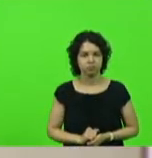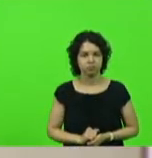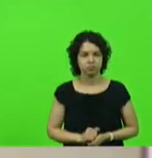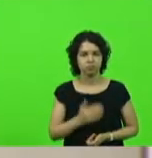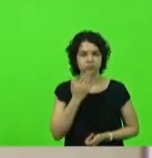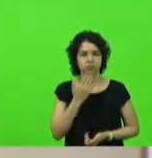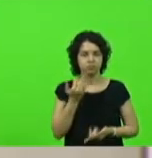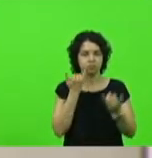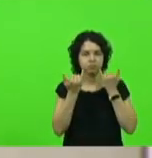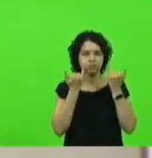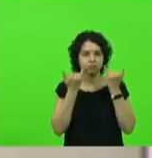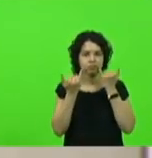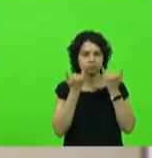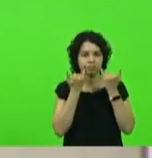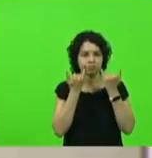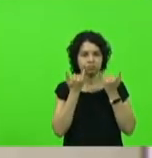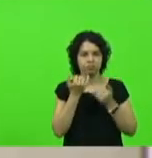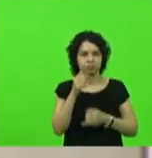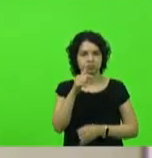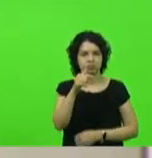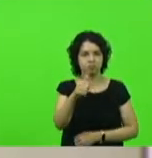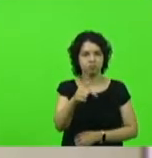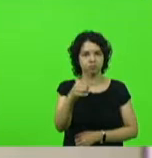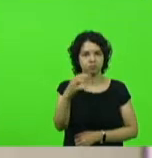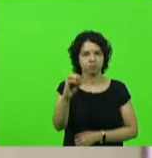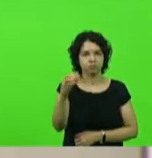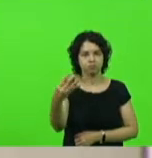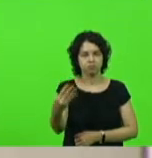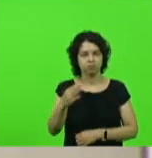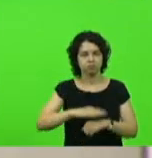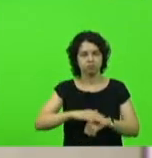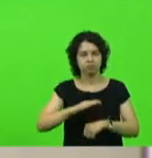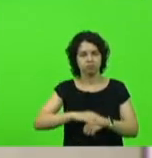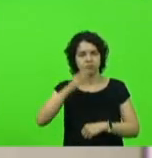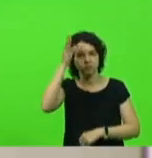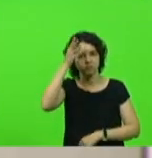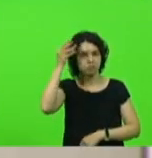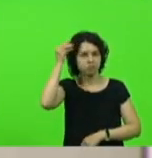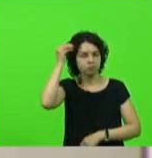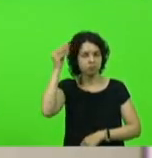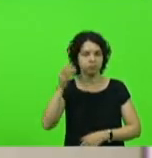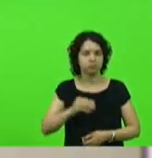Pedidos de informação. Pedido de informação 704, autor deputada Luciane Carminati.